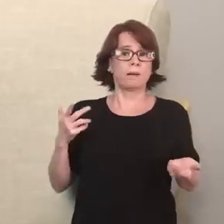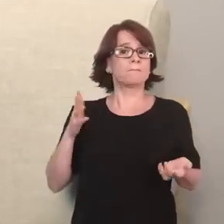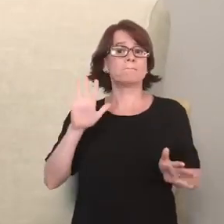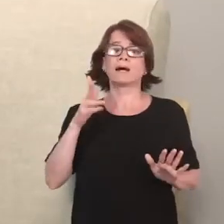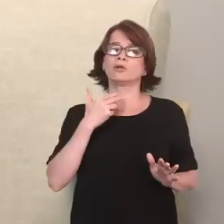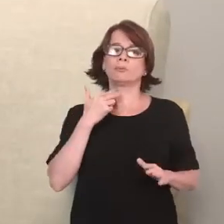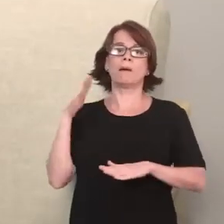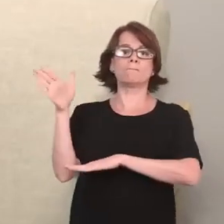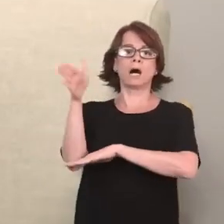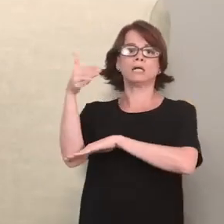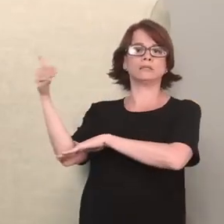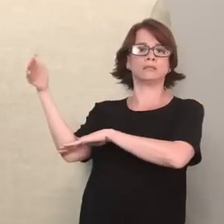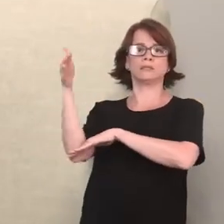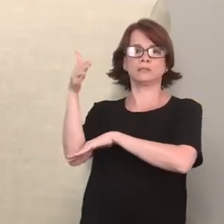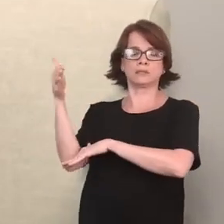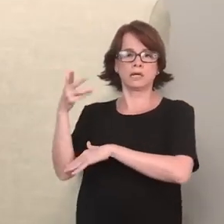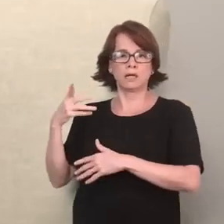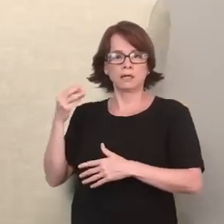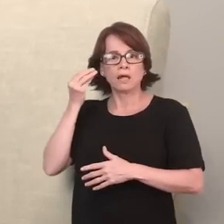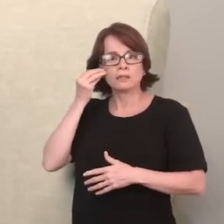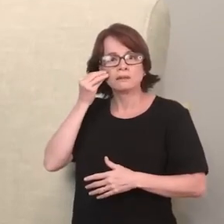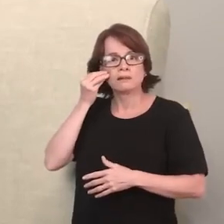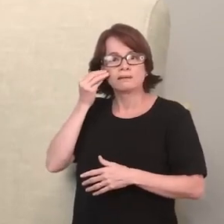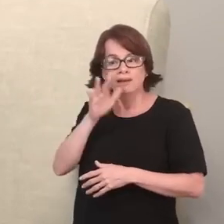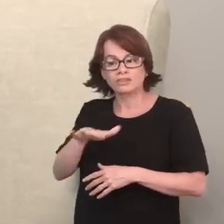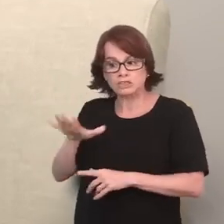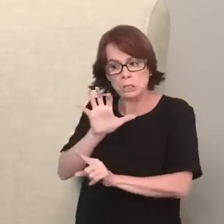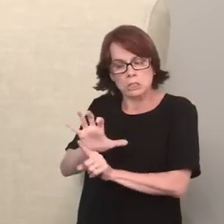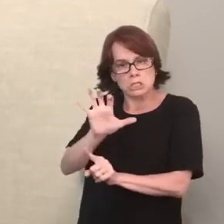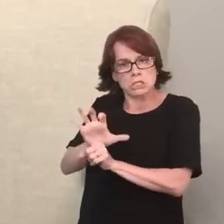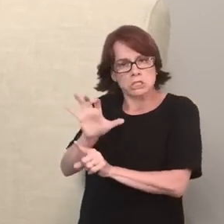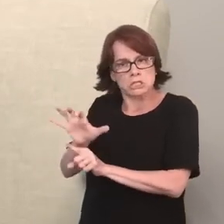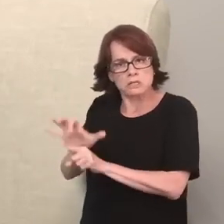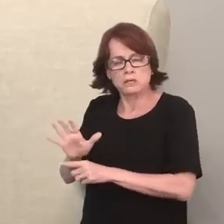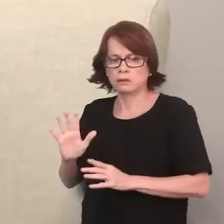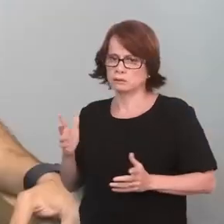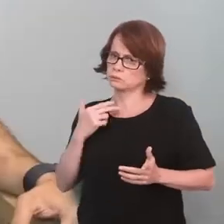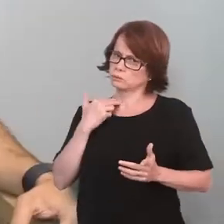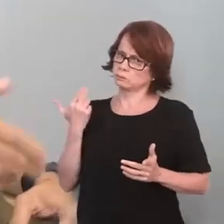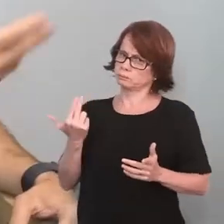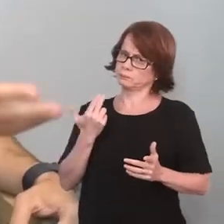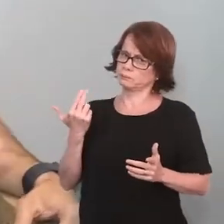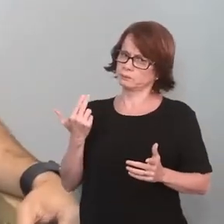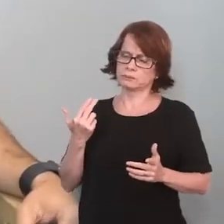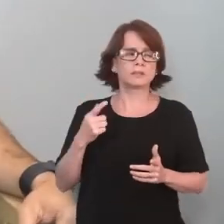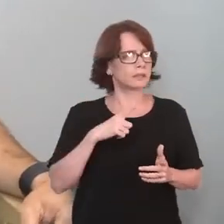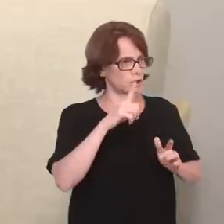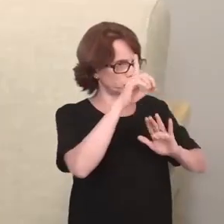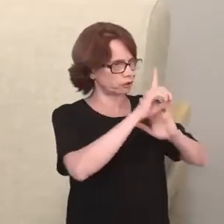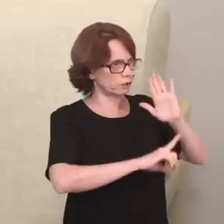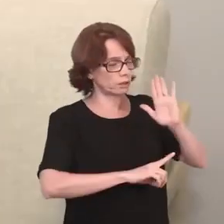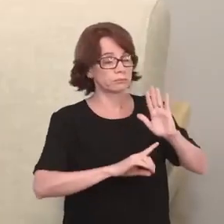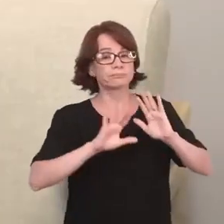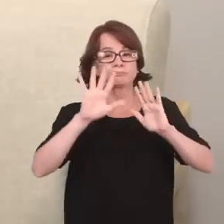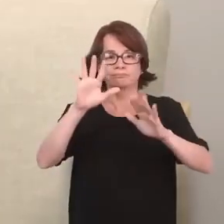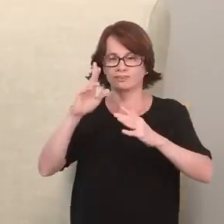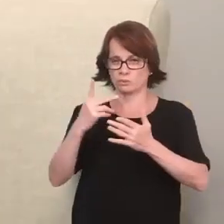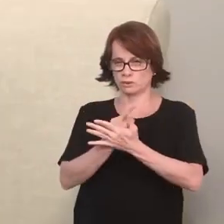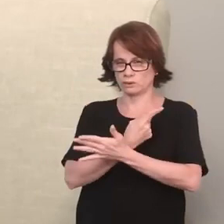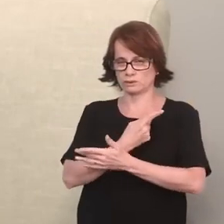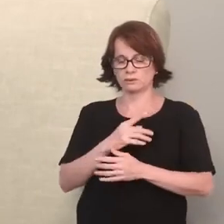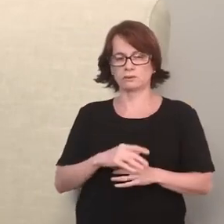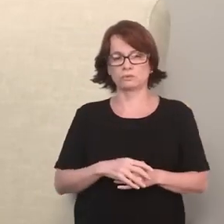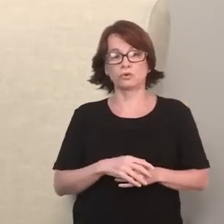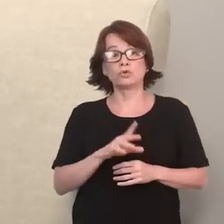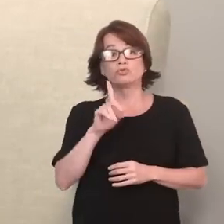fazer disso uma bandeira e tentar incutir isso na cabeça das crianças. Mas ele pode querer ter mais direito que os outros? Tem um episódio que logo